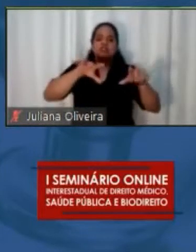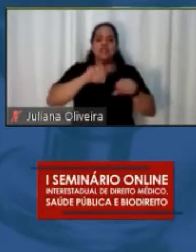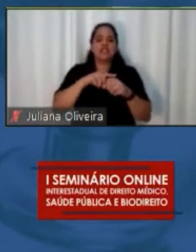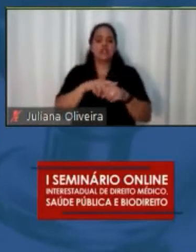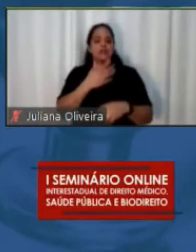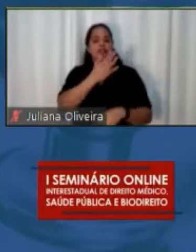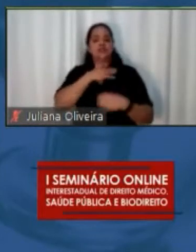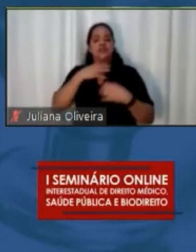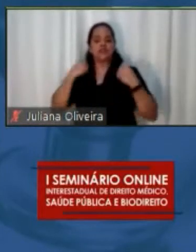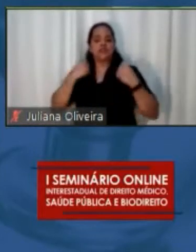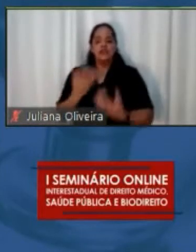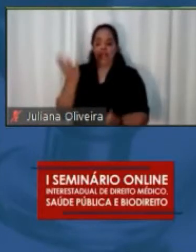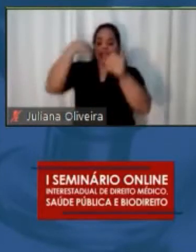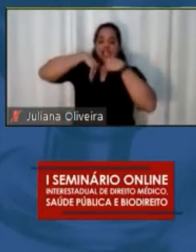perfurantes,